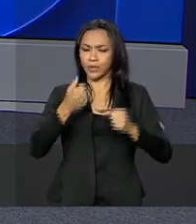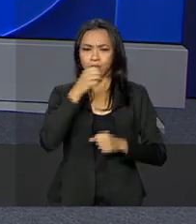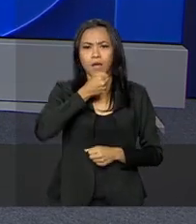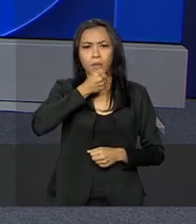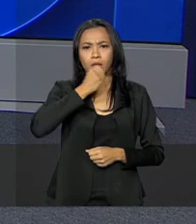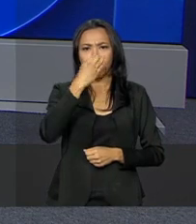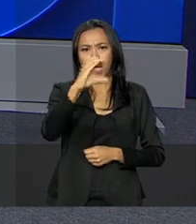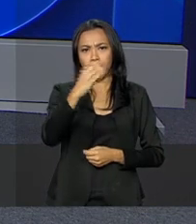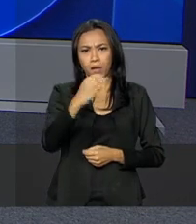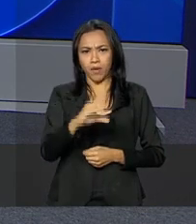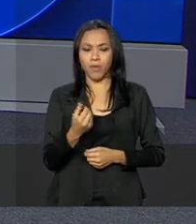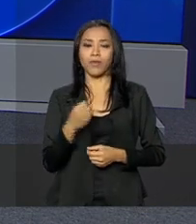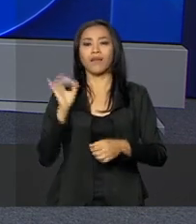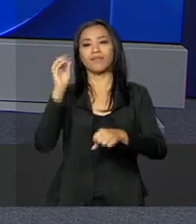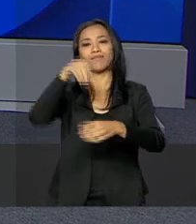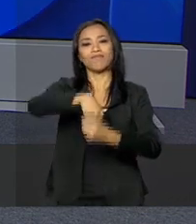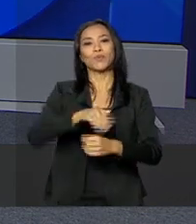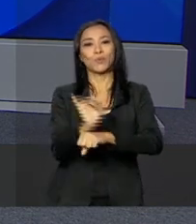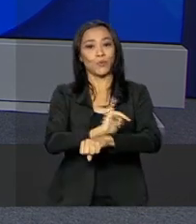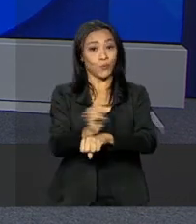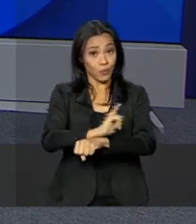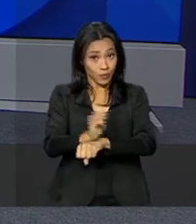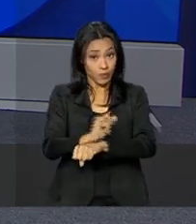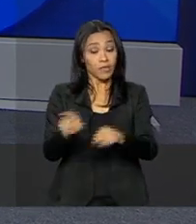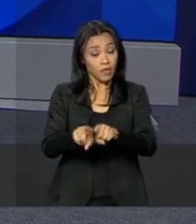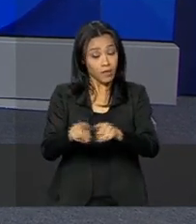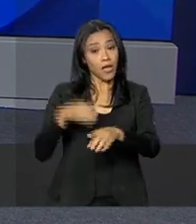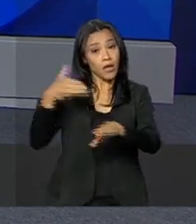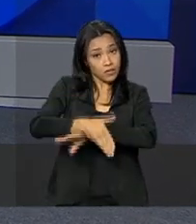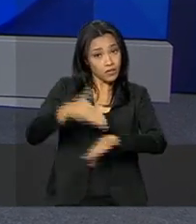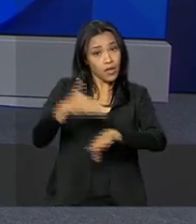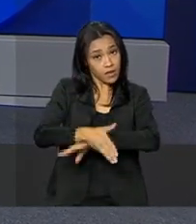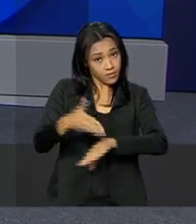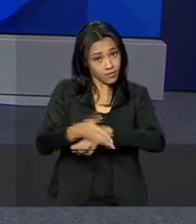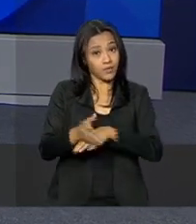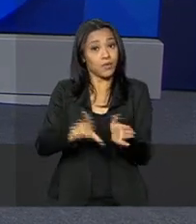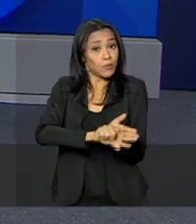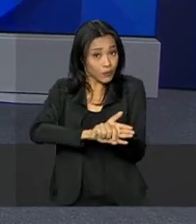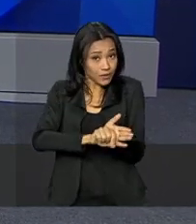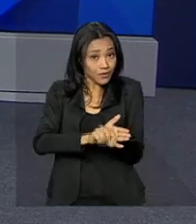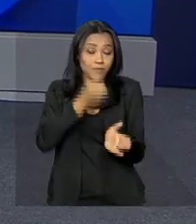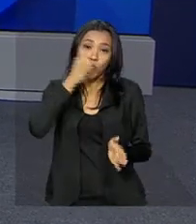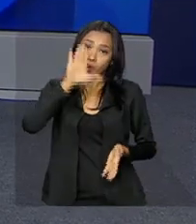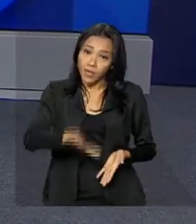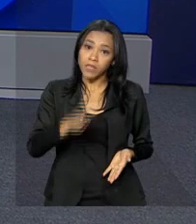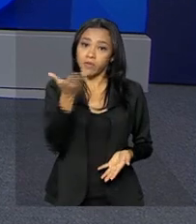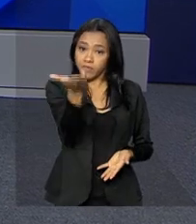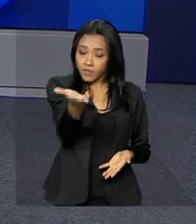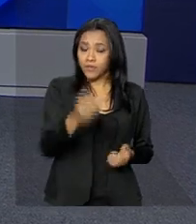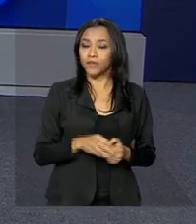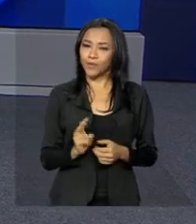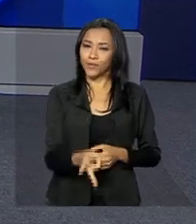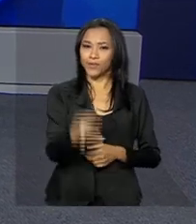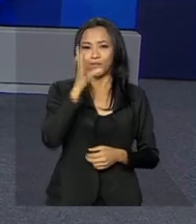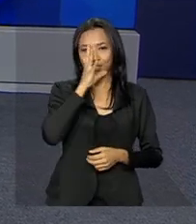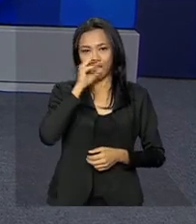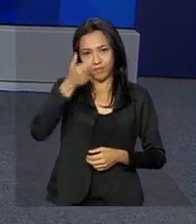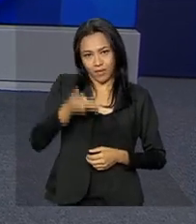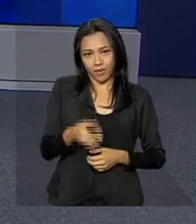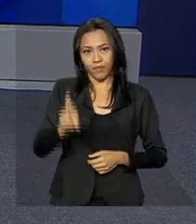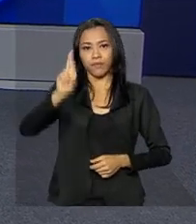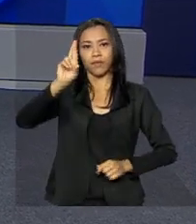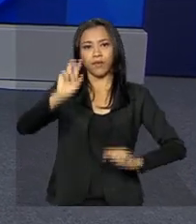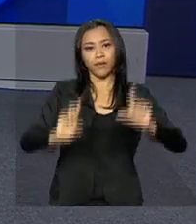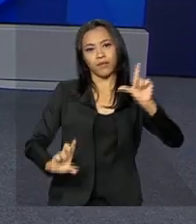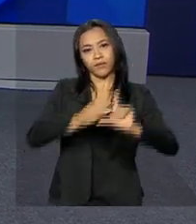disponíveis no nosso canal no youtube acesse também o nosso perfil no twitter boa tarde pra você e continue com a gente aqui na